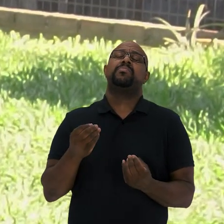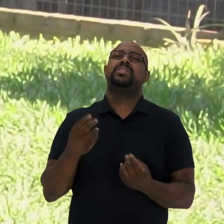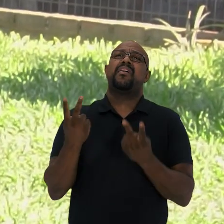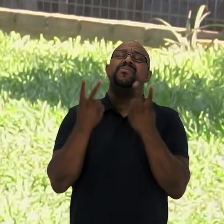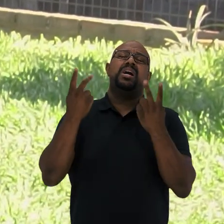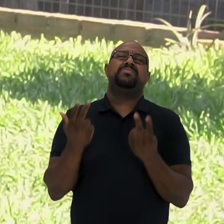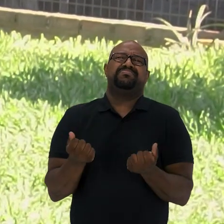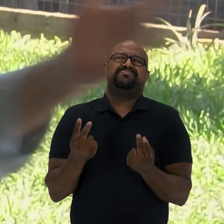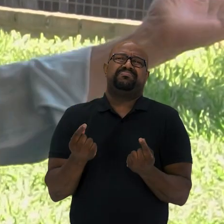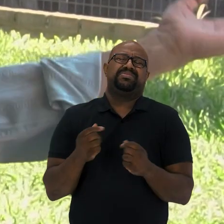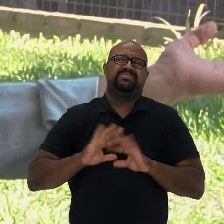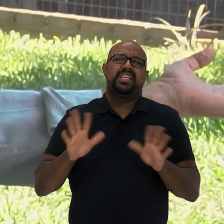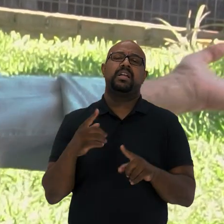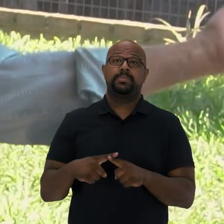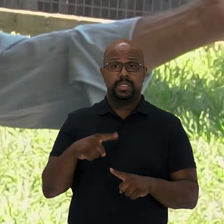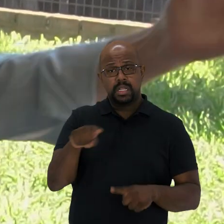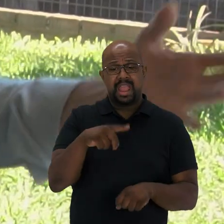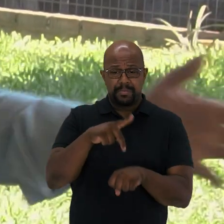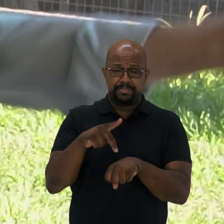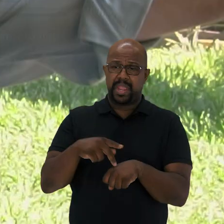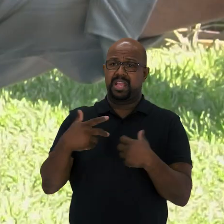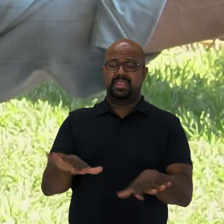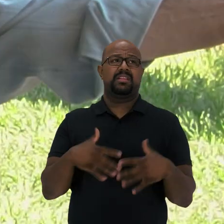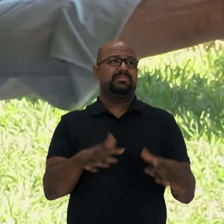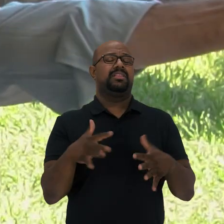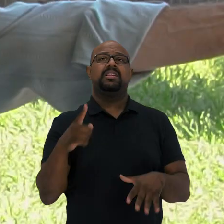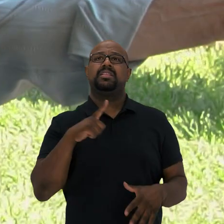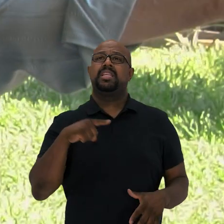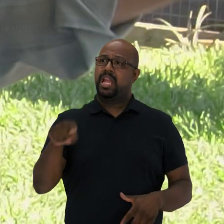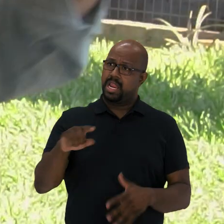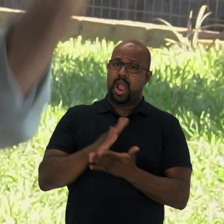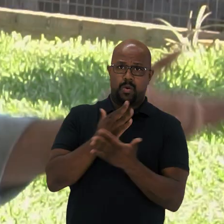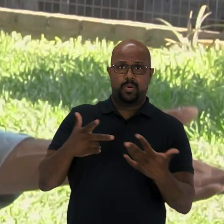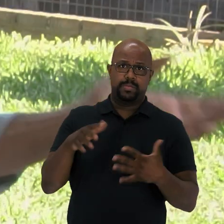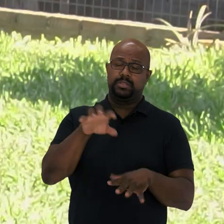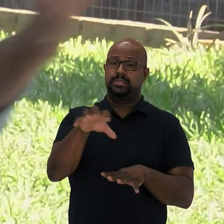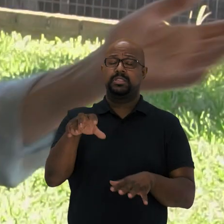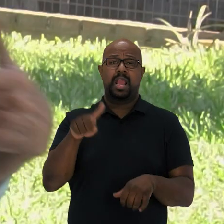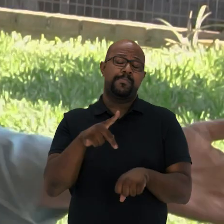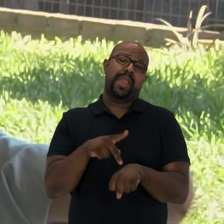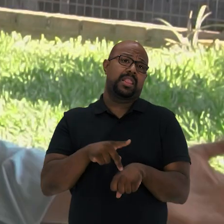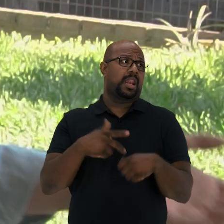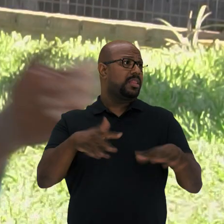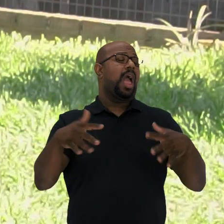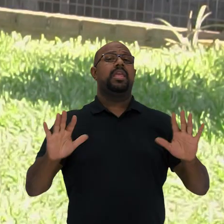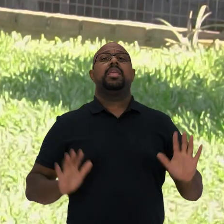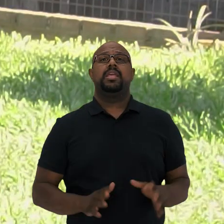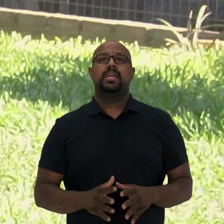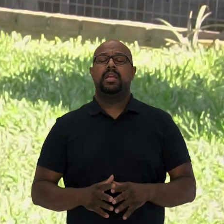dava muita bola, porque tá aí as pedras, como tá aí, eu tenho aí algumas, né? A pedra, tá